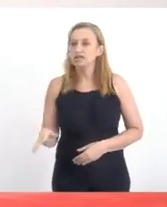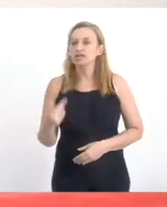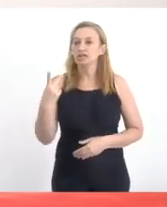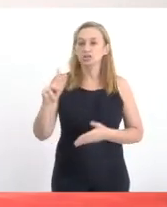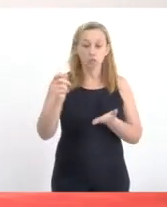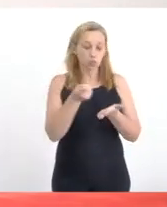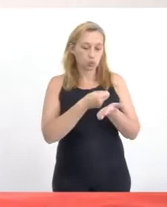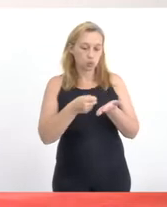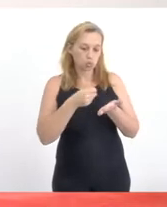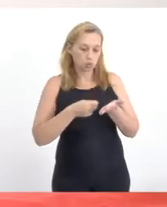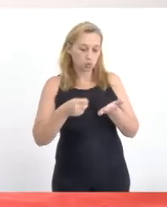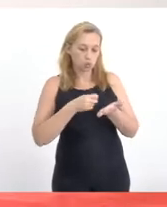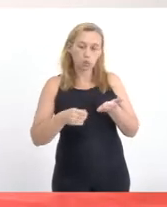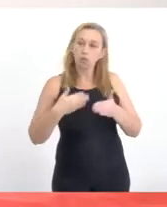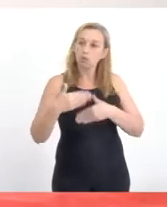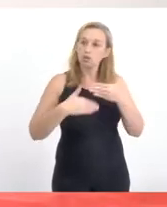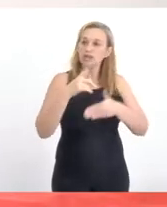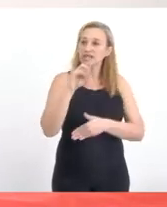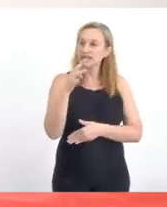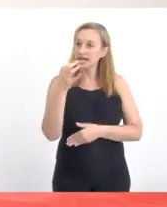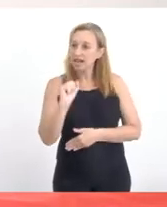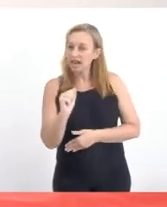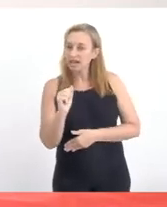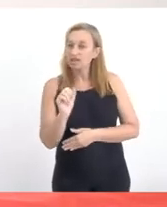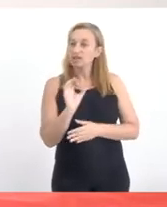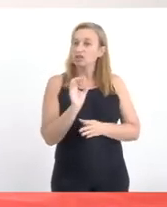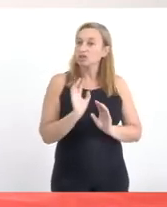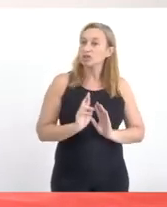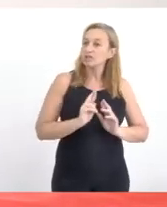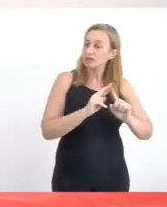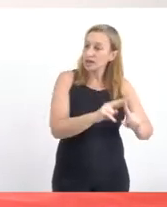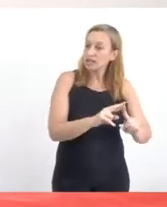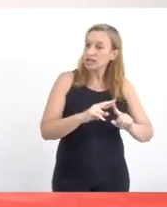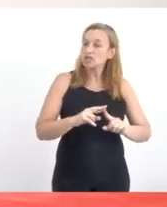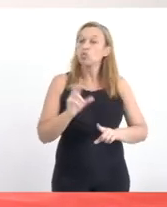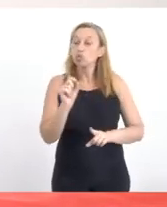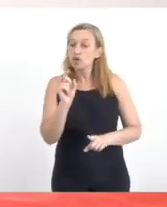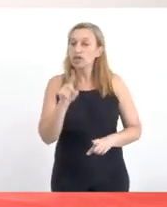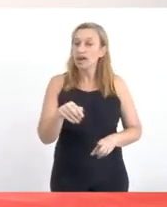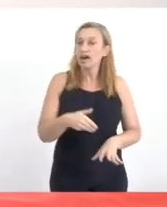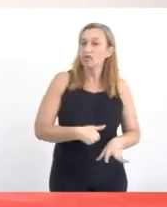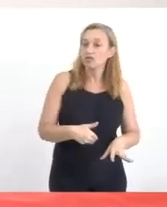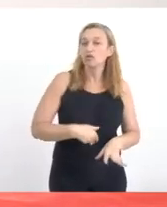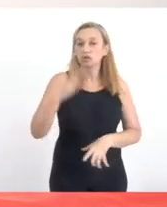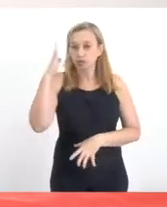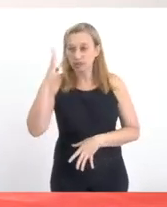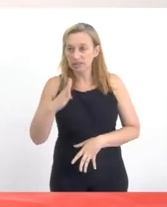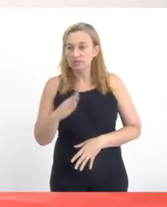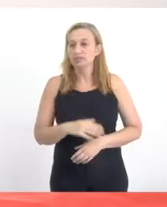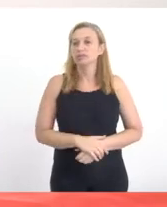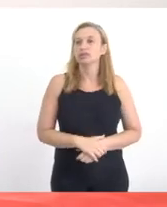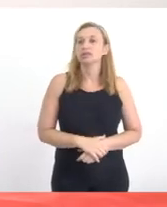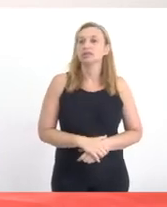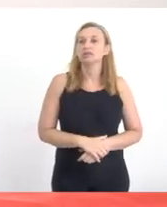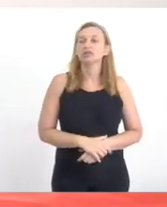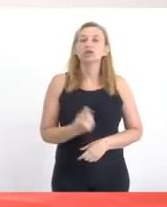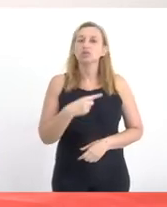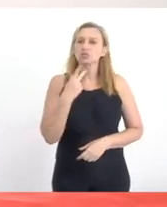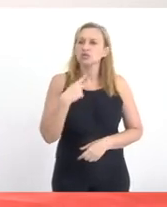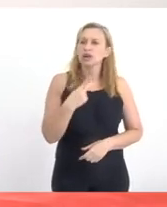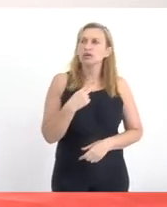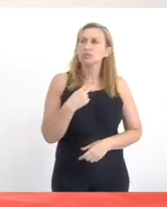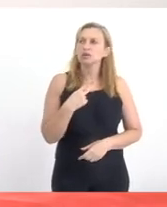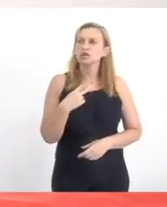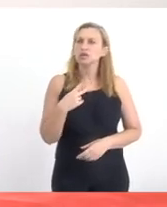através da sua escrita em seu processo literário trouxe evidências do que é a fome no Brasil e quando a gente